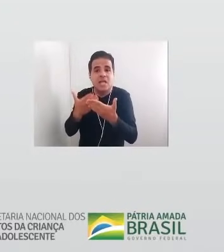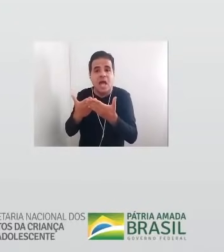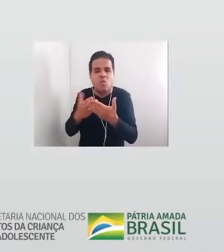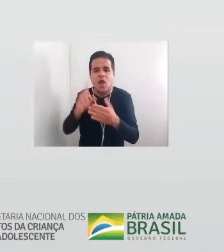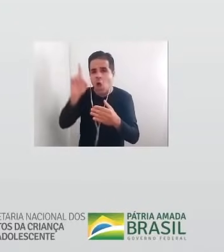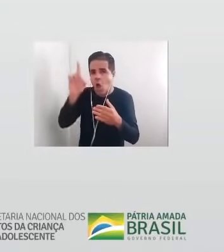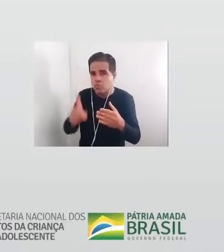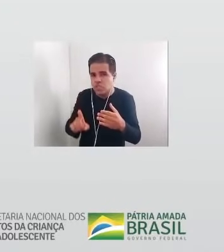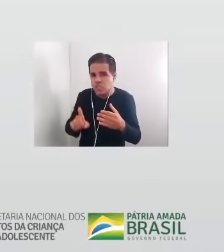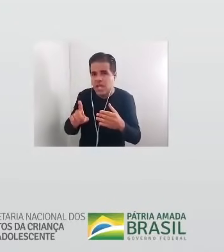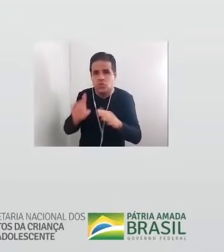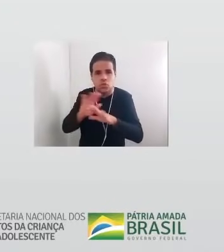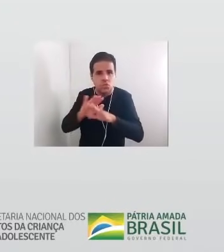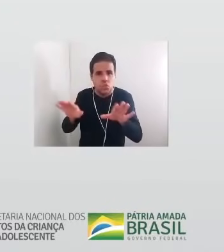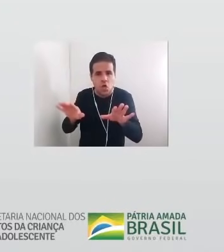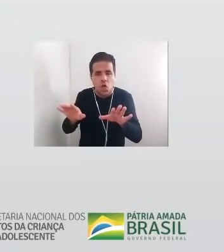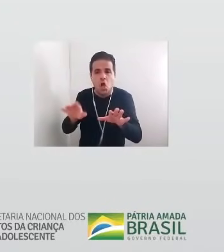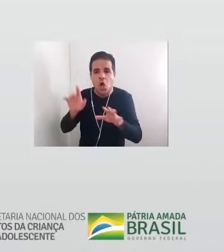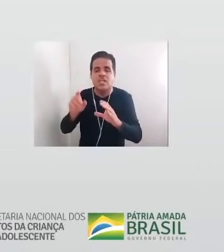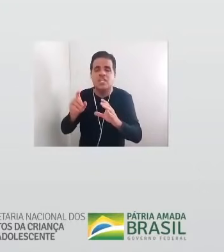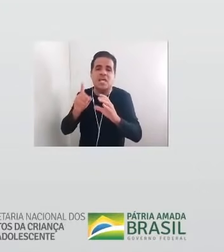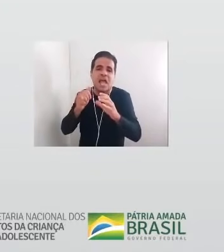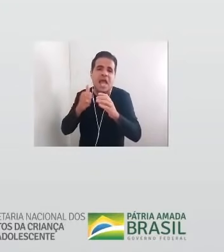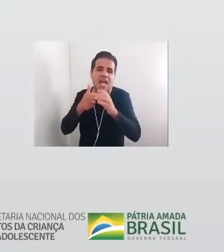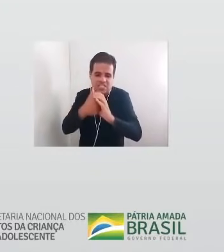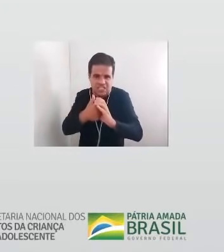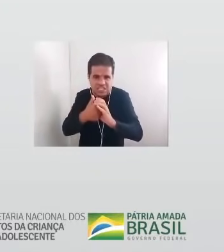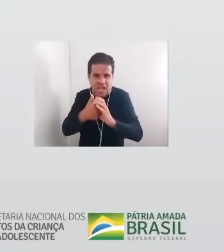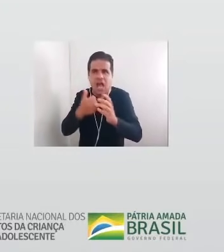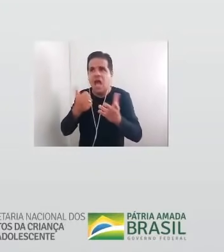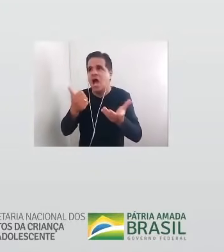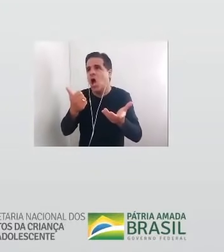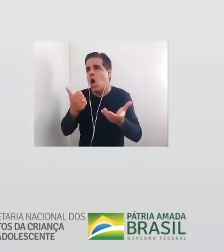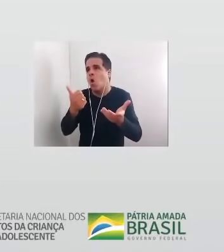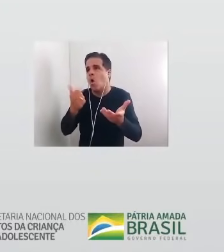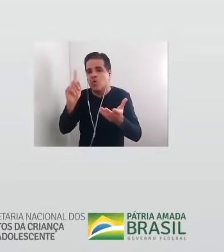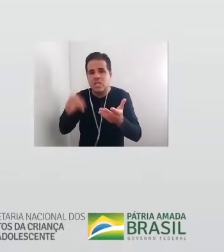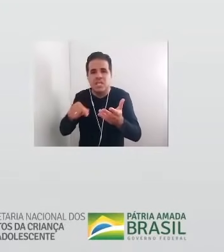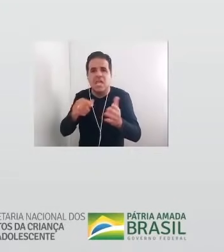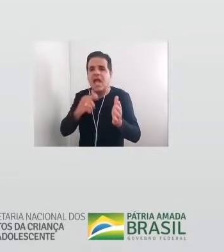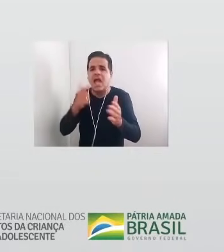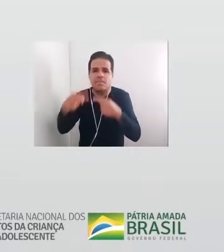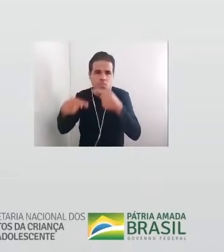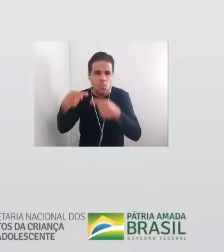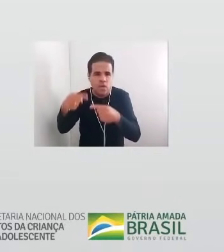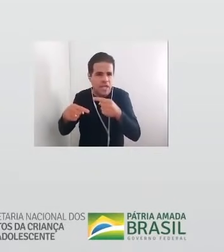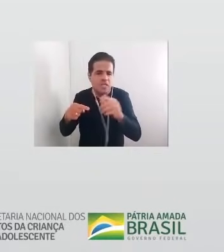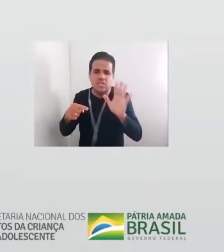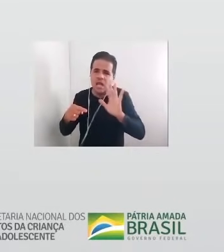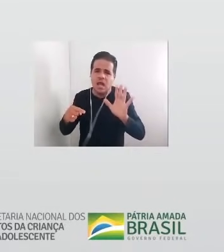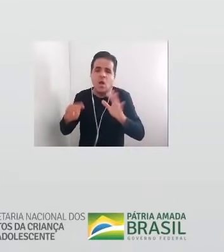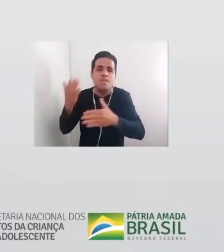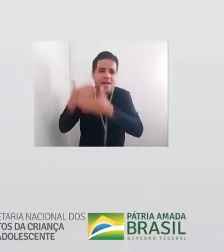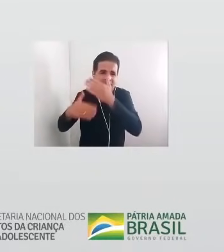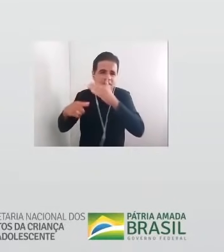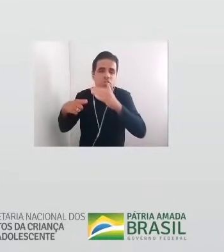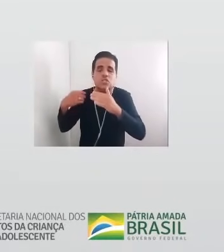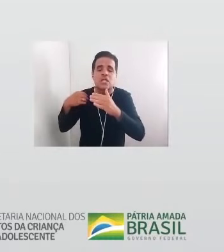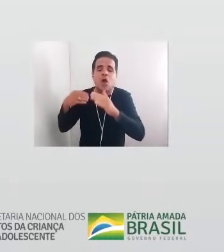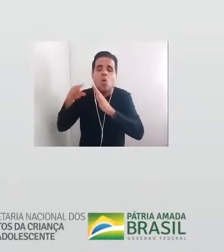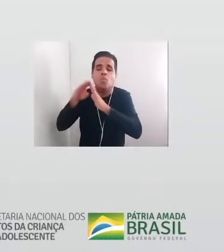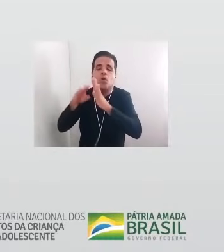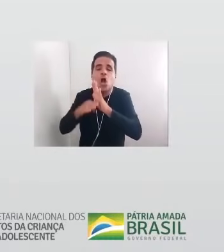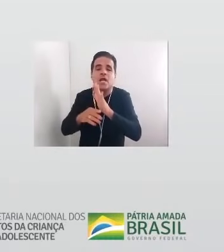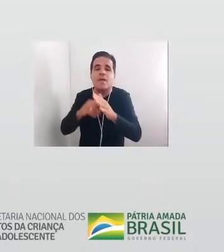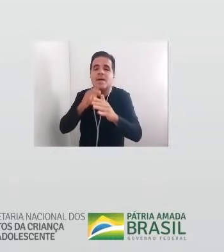são cristãos ou dos pais que são de direita. Muito importante falar sobre isso. Antigamente estava ativo o programa Escola Sem Partido. Hoje